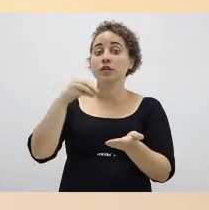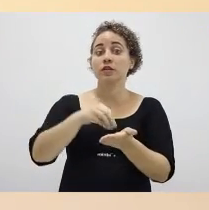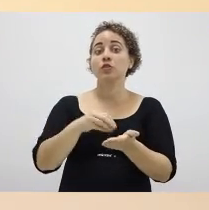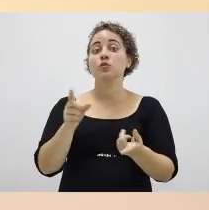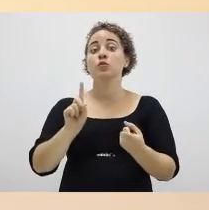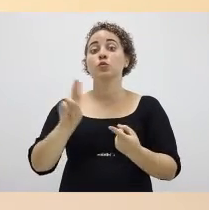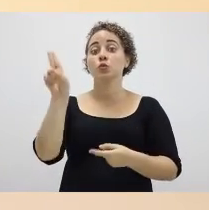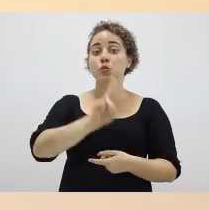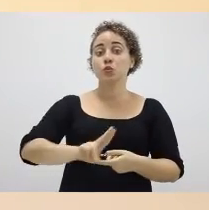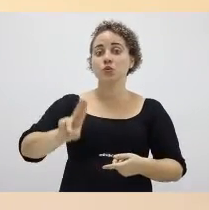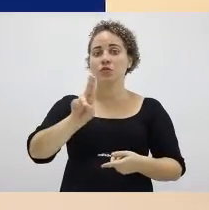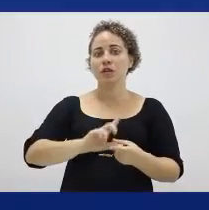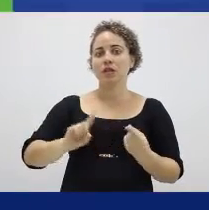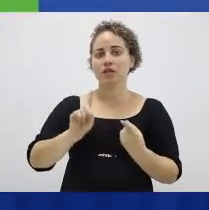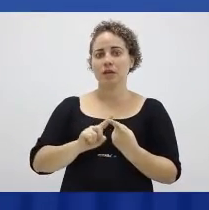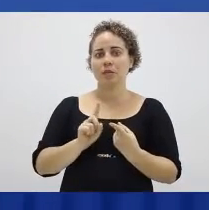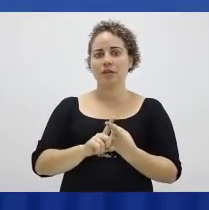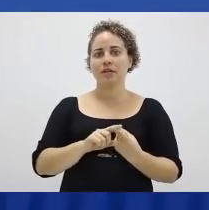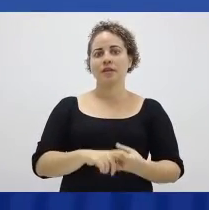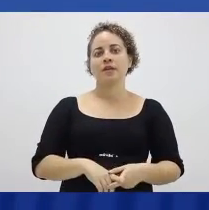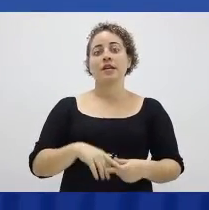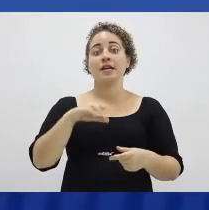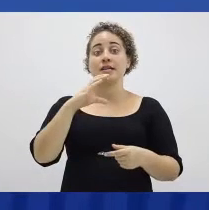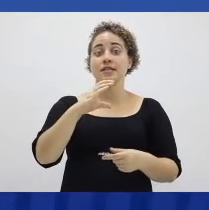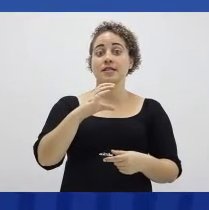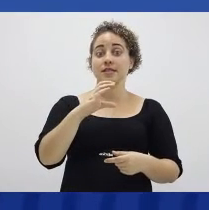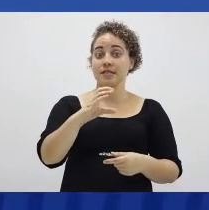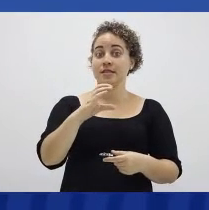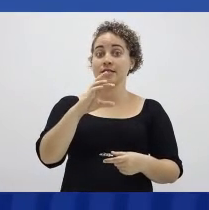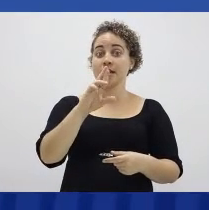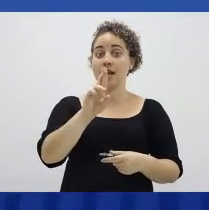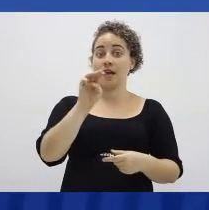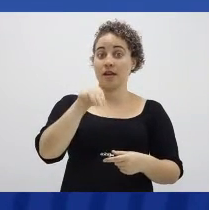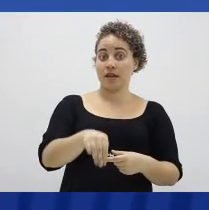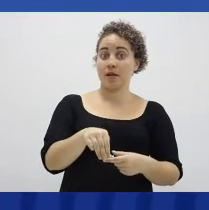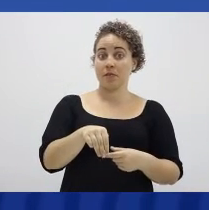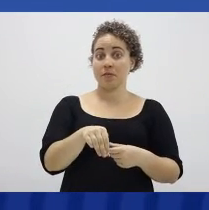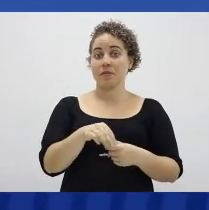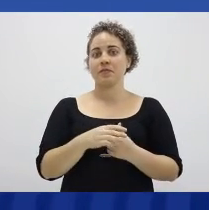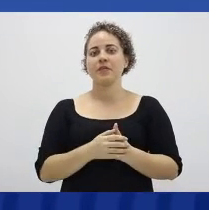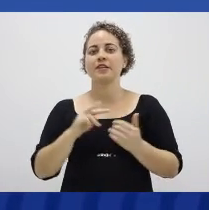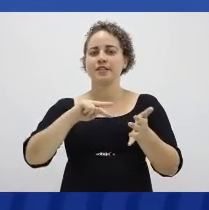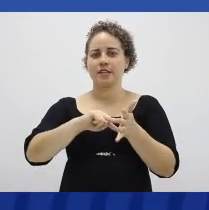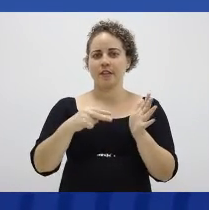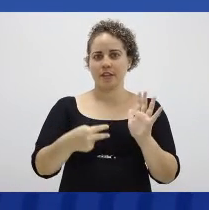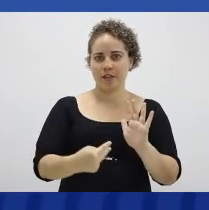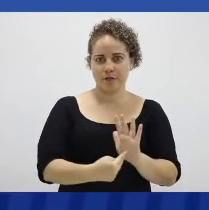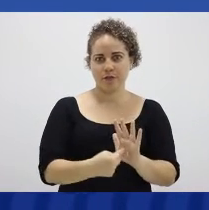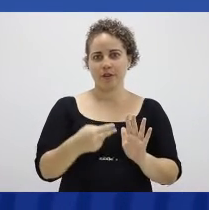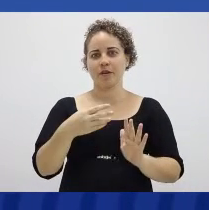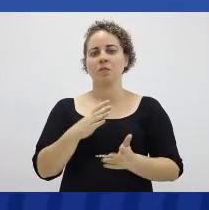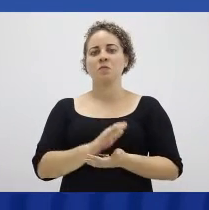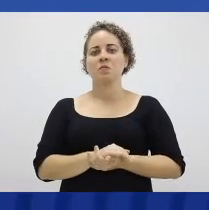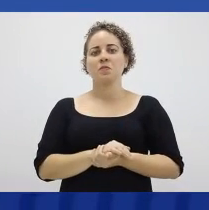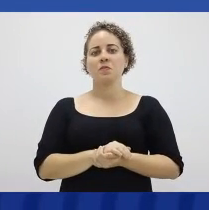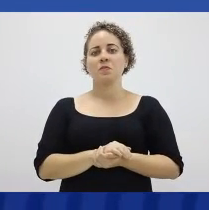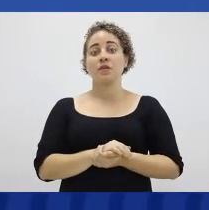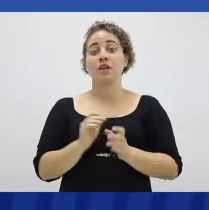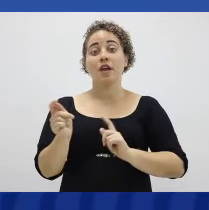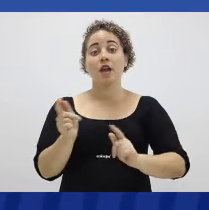que é chamada de CRM. O que é o CRM? CRM, traduzindo para o português, é